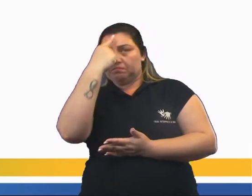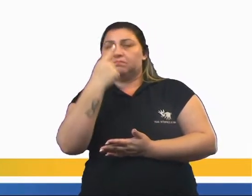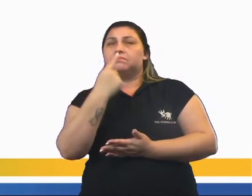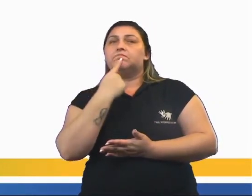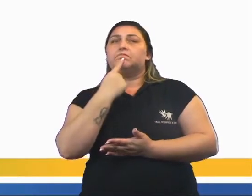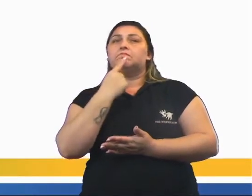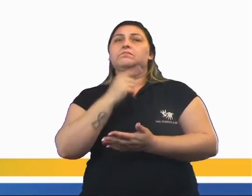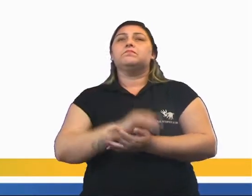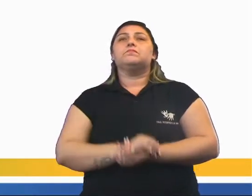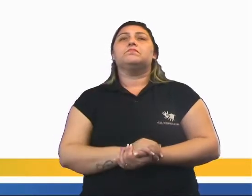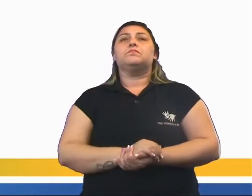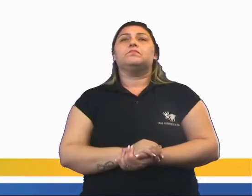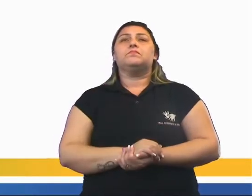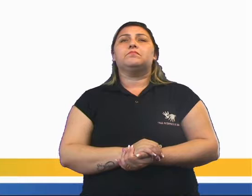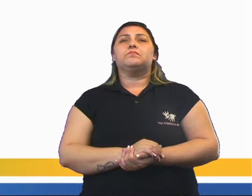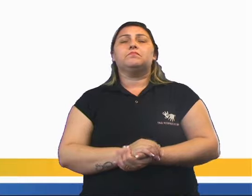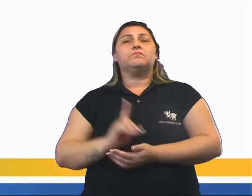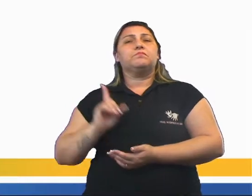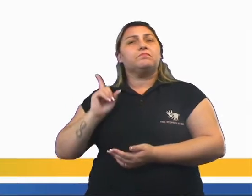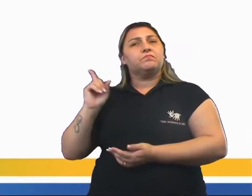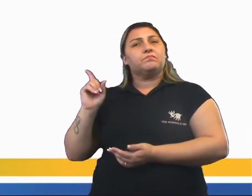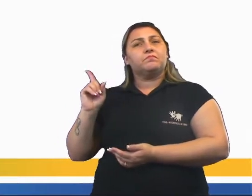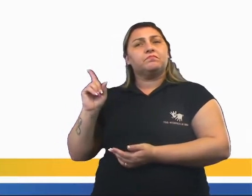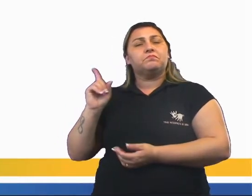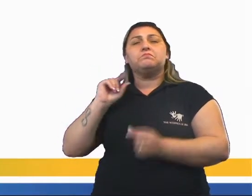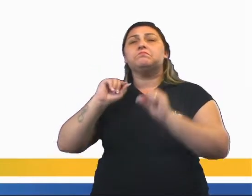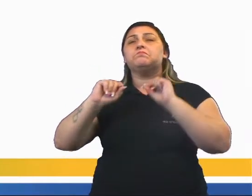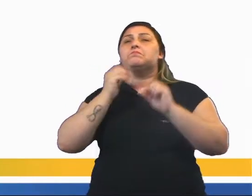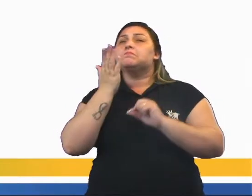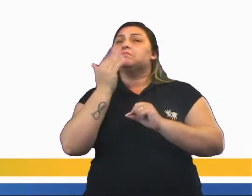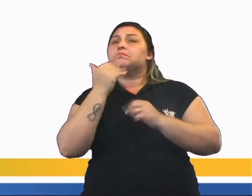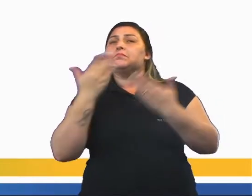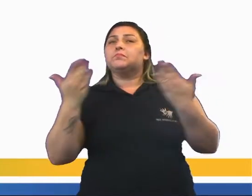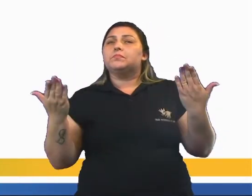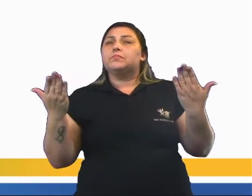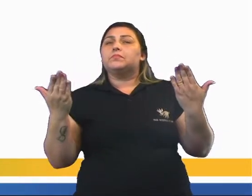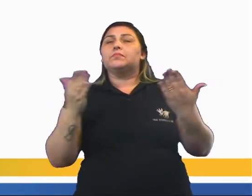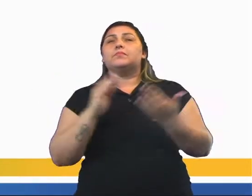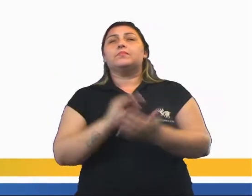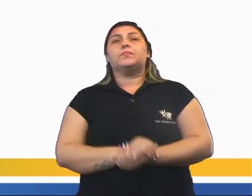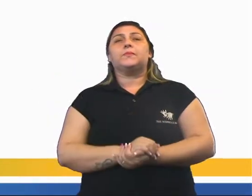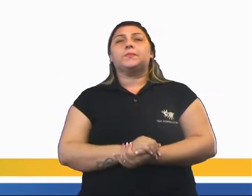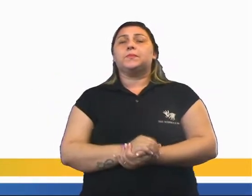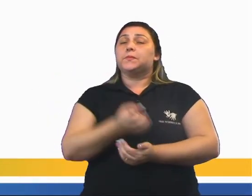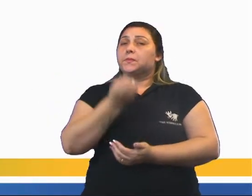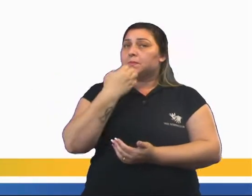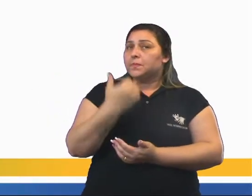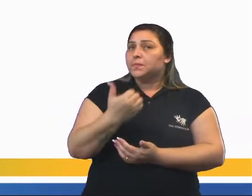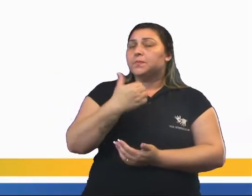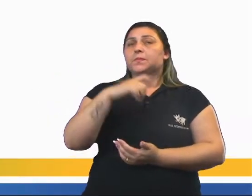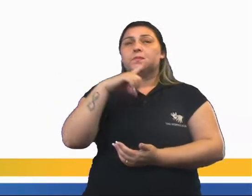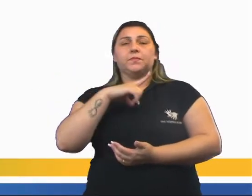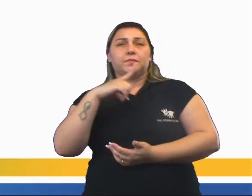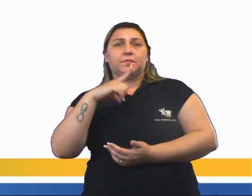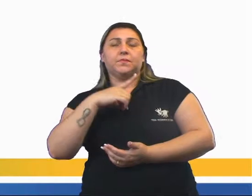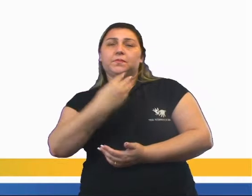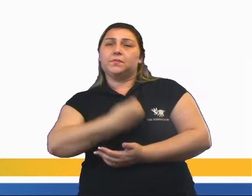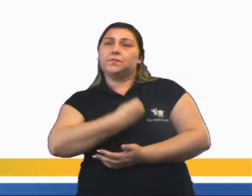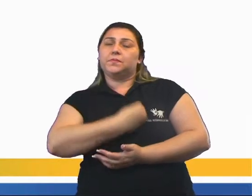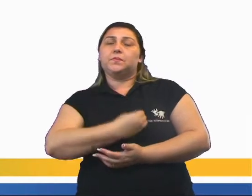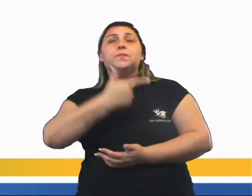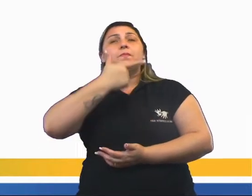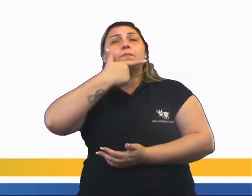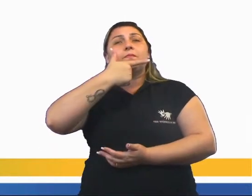seguinte. E aqui, turma, que alimento é esse? Muito bem, temos aqui a presença